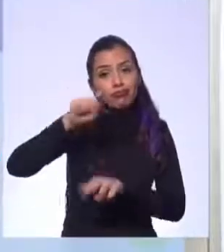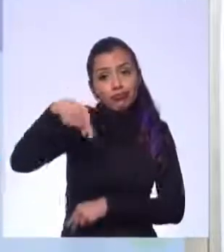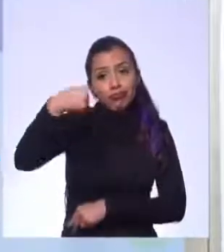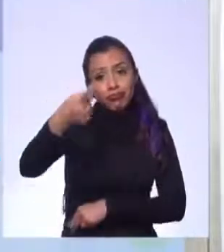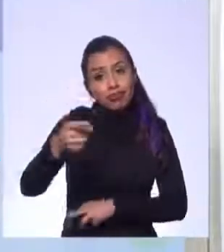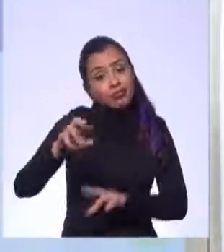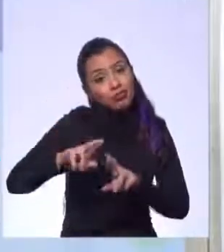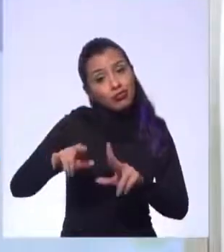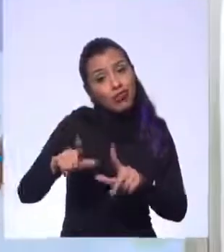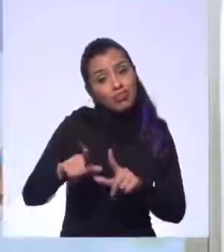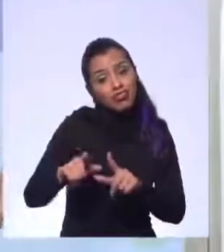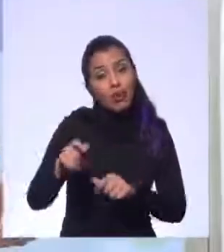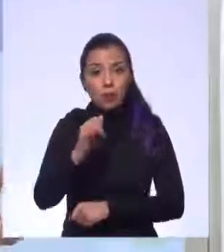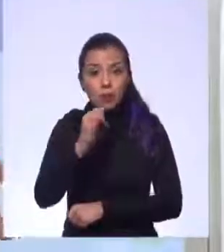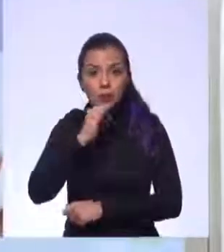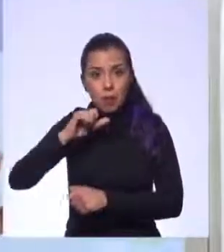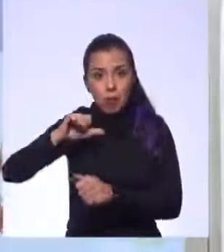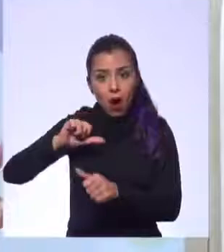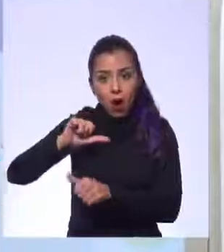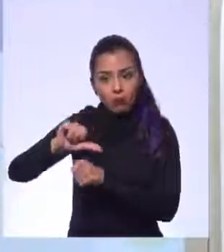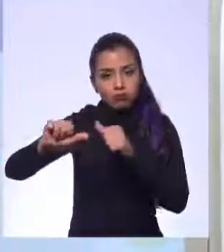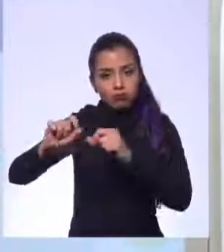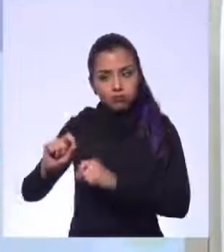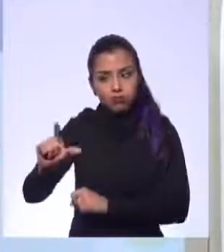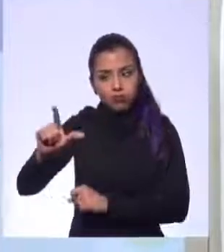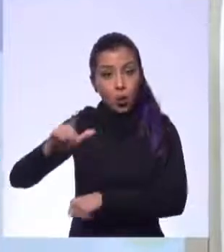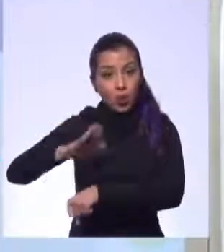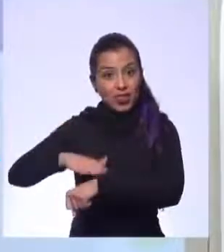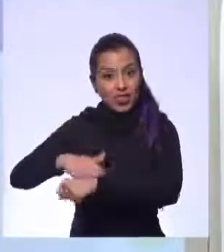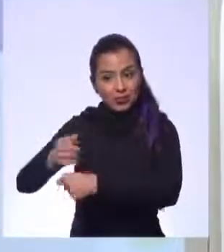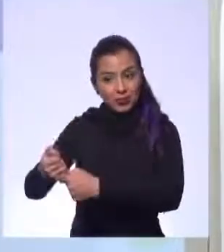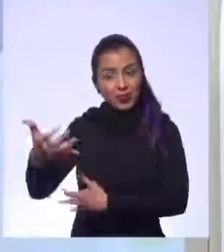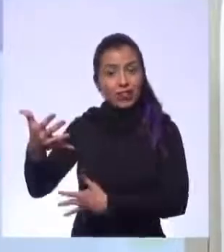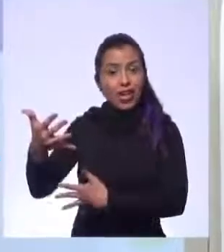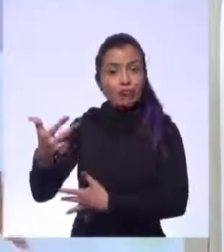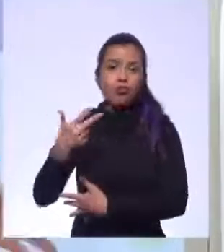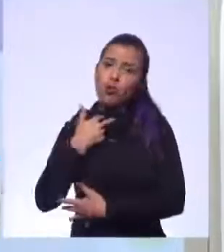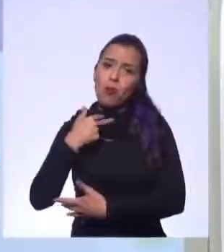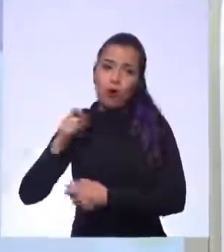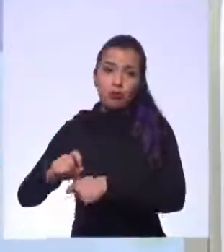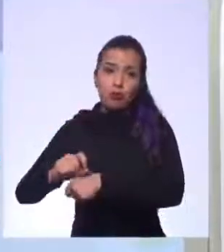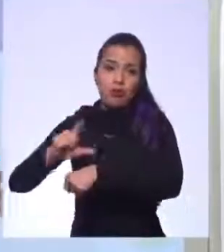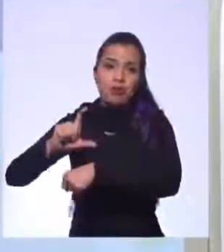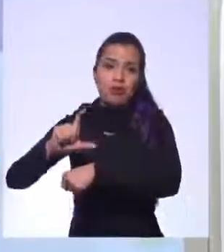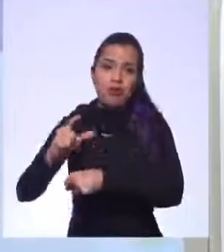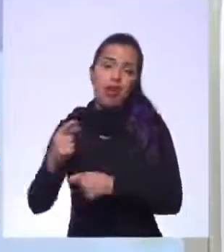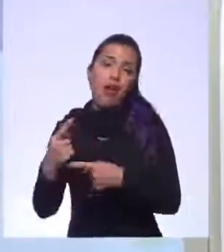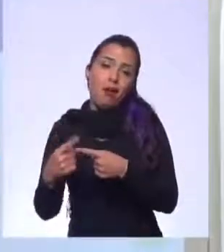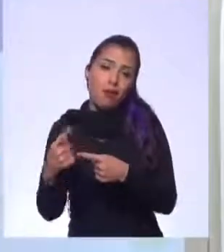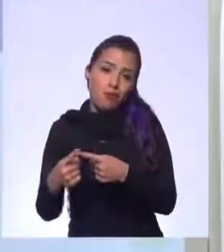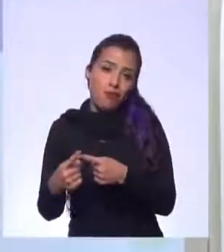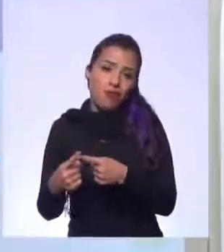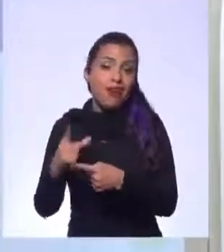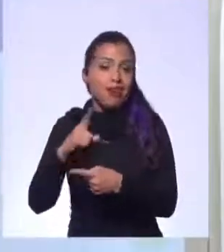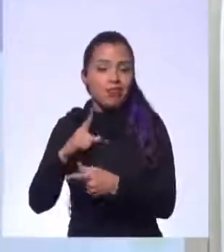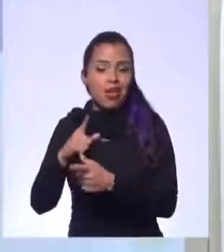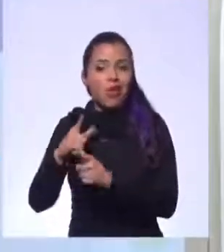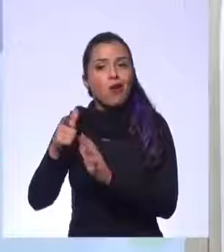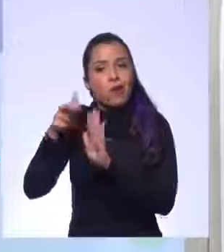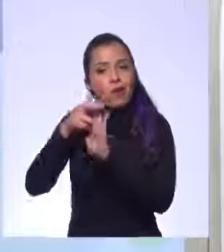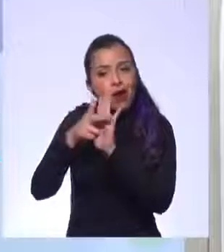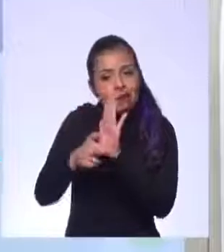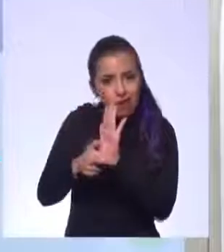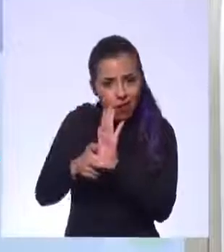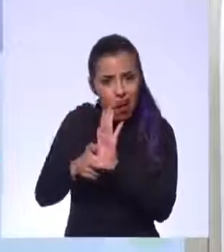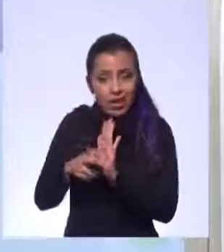chat, porque nós seguimos um protocolo, né? A gente tenta fazer a aula ficar um pouco mais leve, de acordo com o